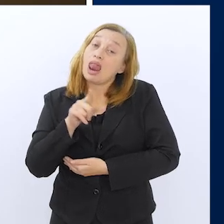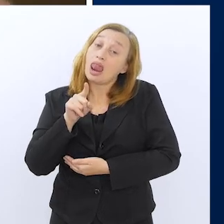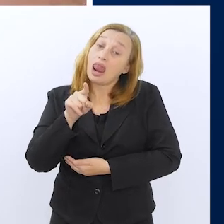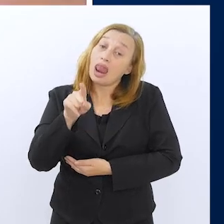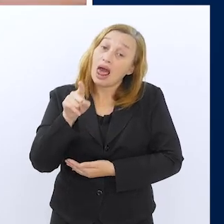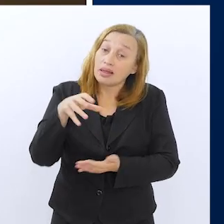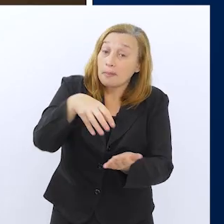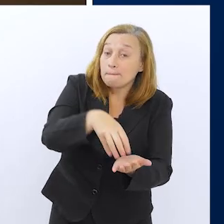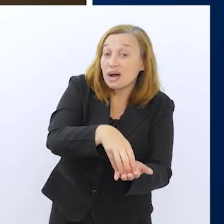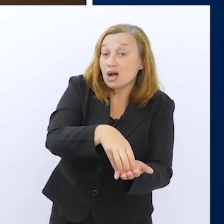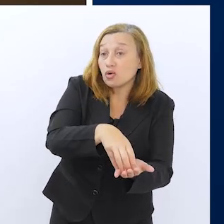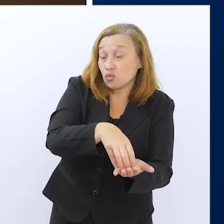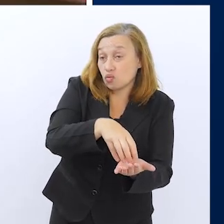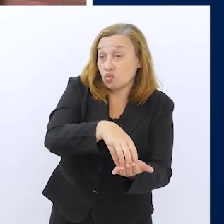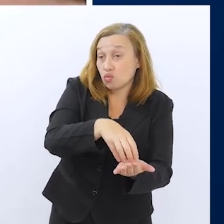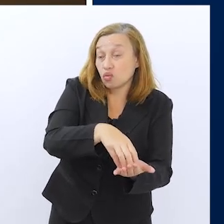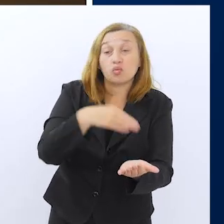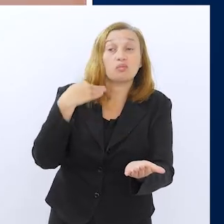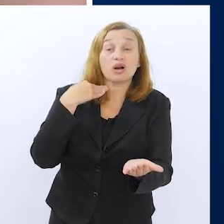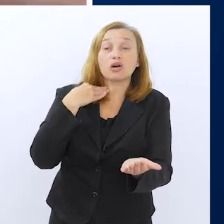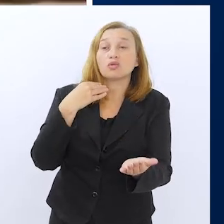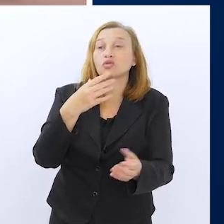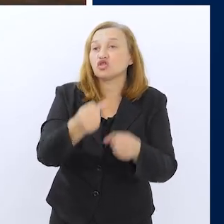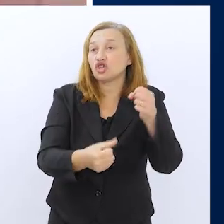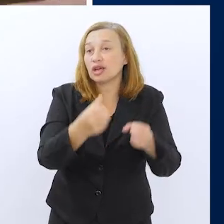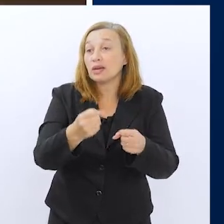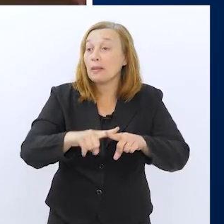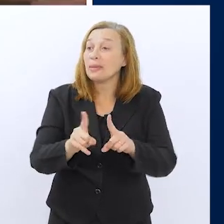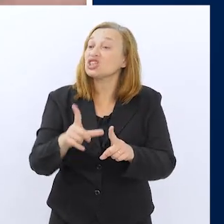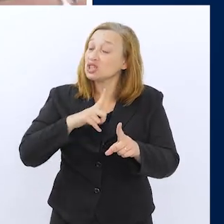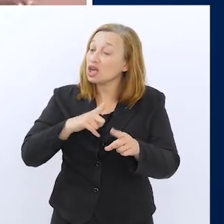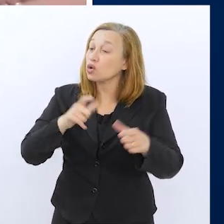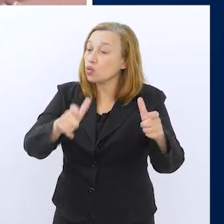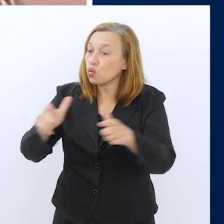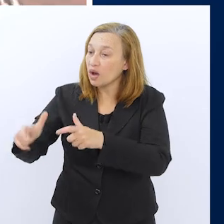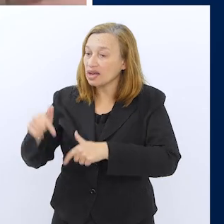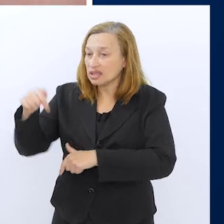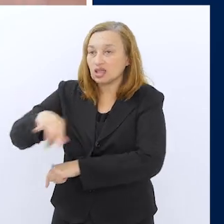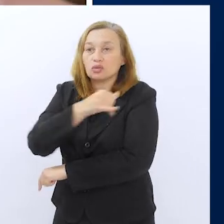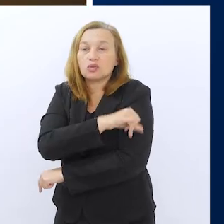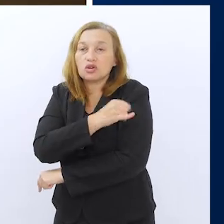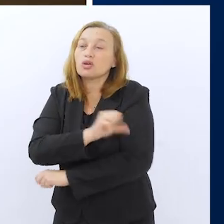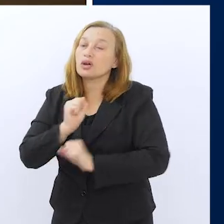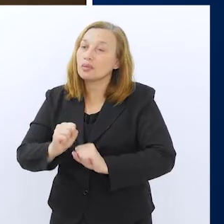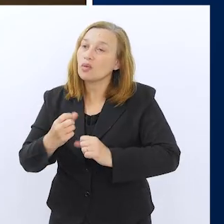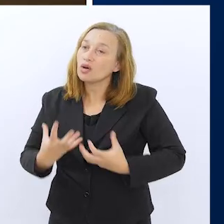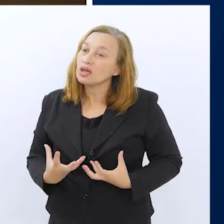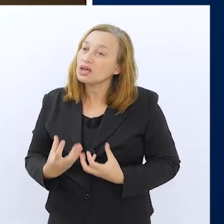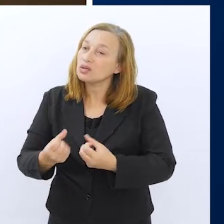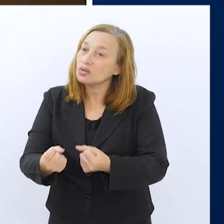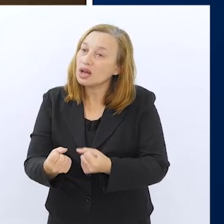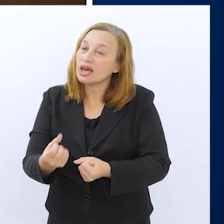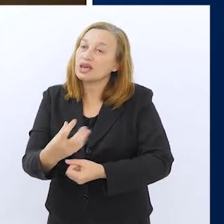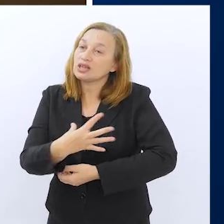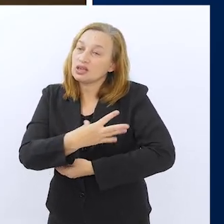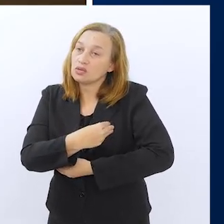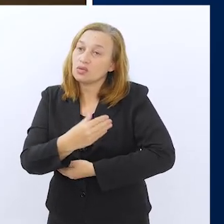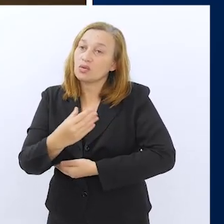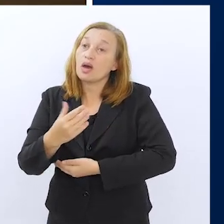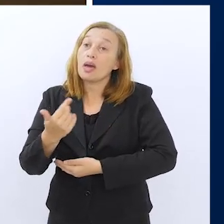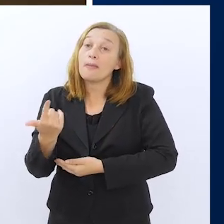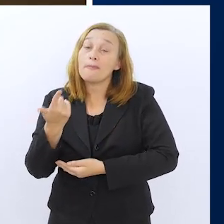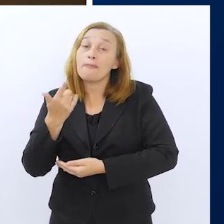é, lá nós não temos banco de leite, mas os hospitais aqui no Rio que têm banco de leite podem receber o leite doado, que é